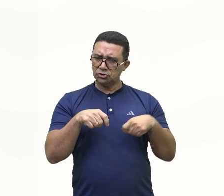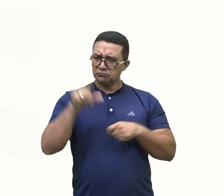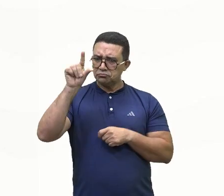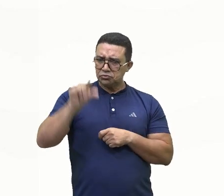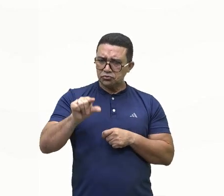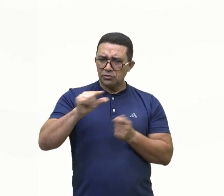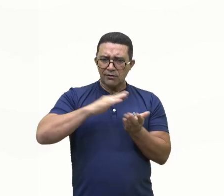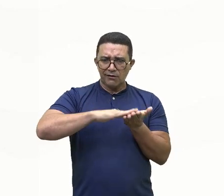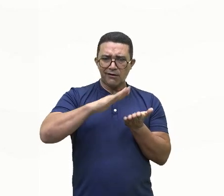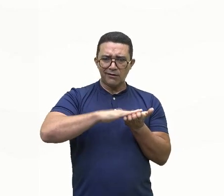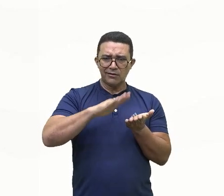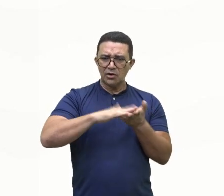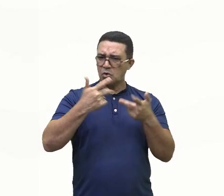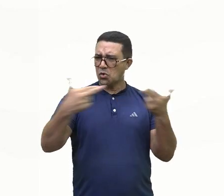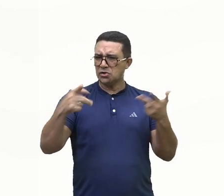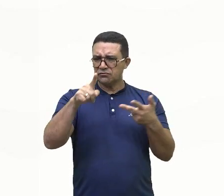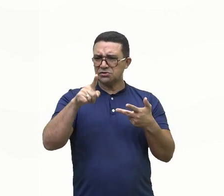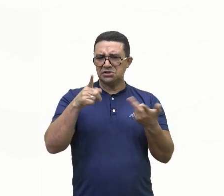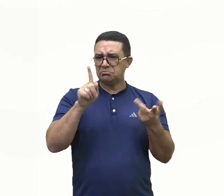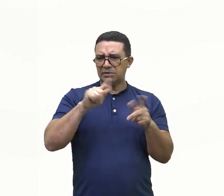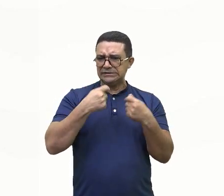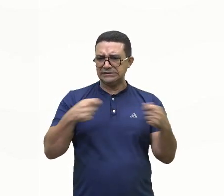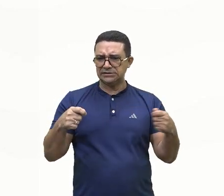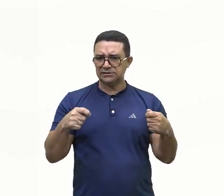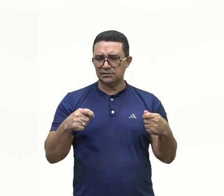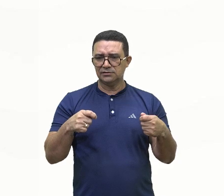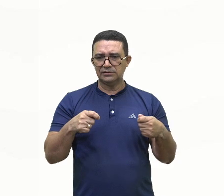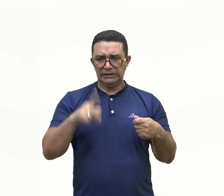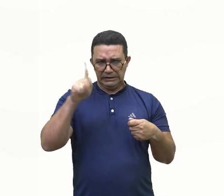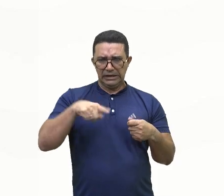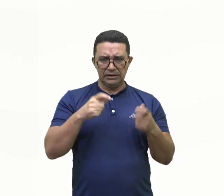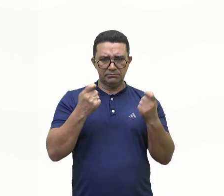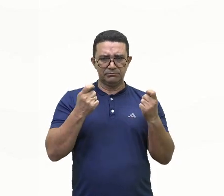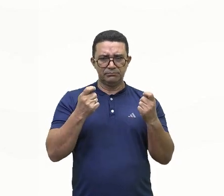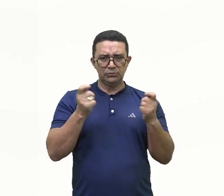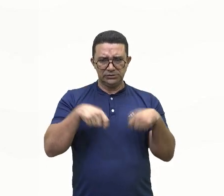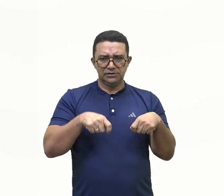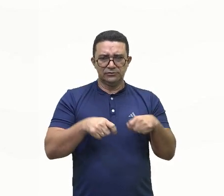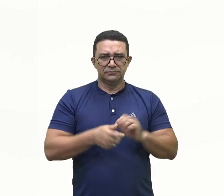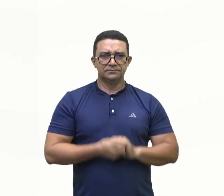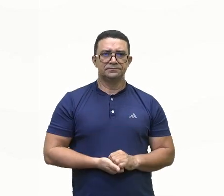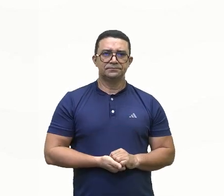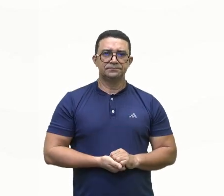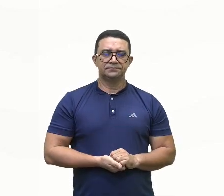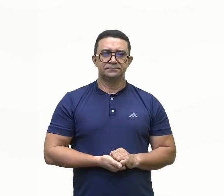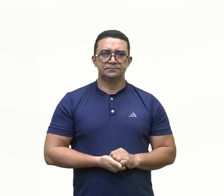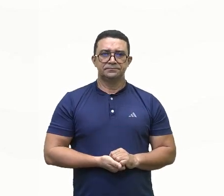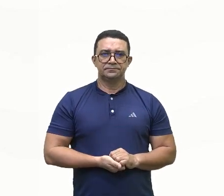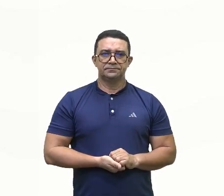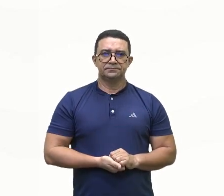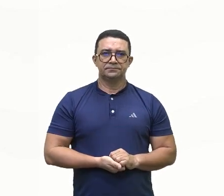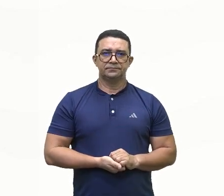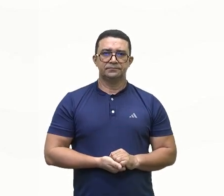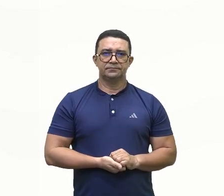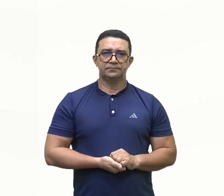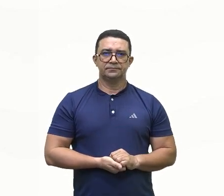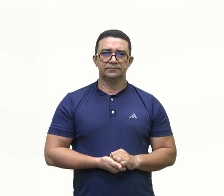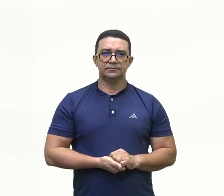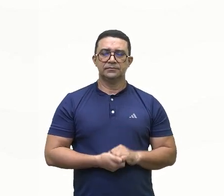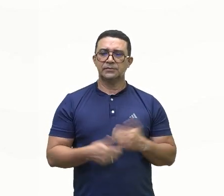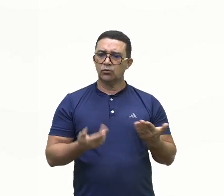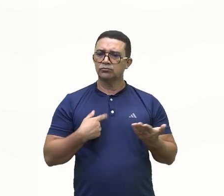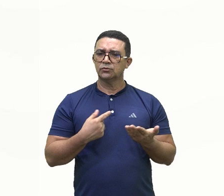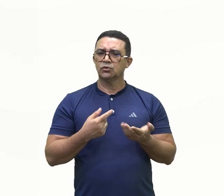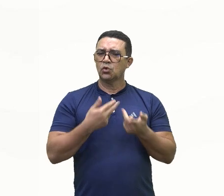gastos desnecessários? Então, tudo isso aí você vai analisar individualmente. Observe os